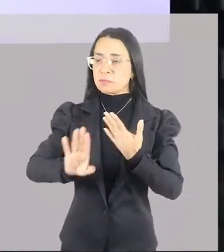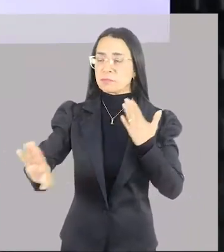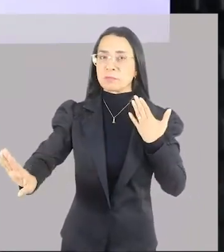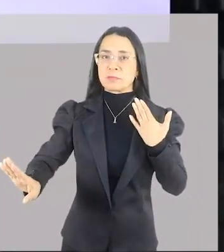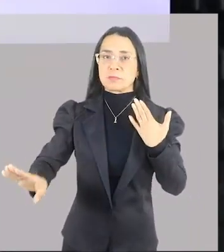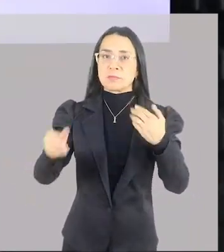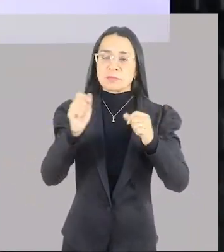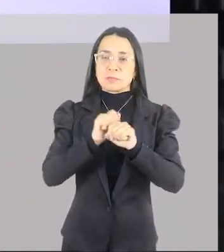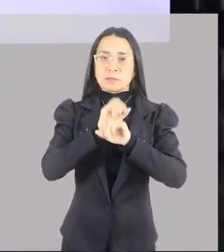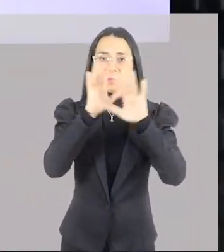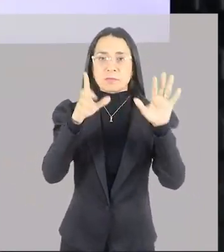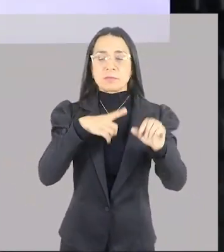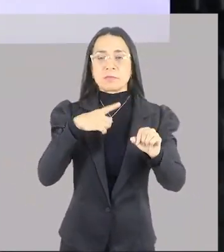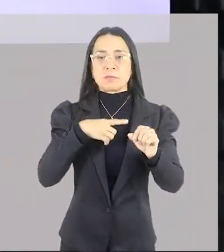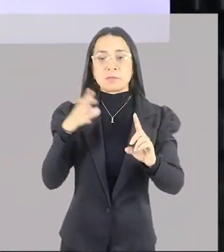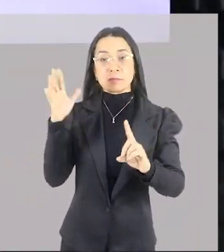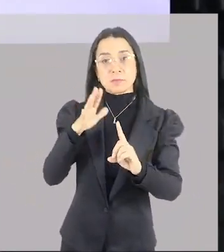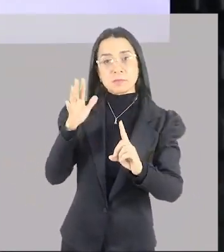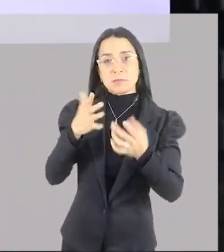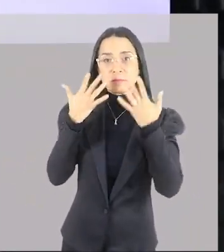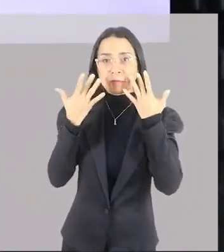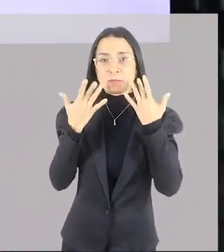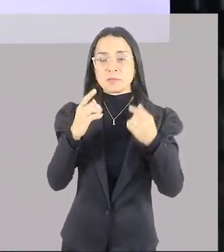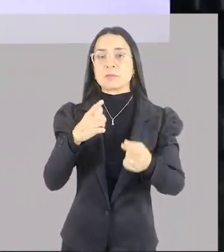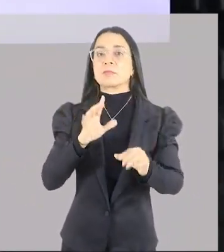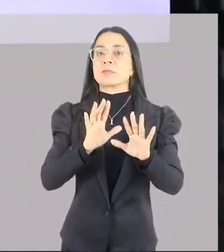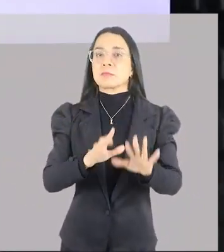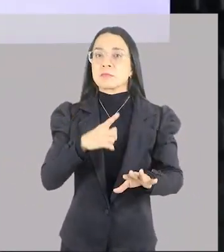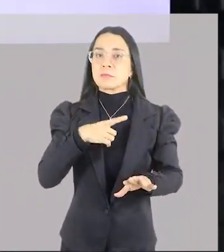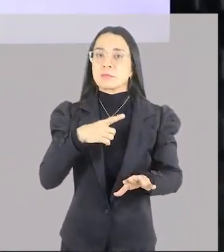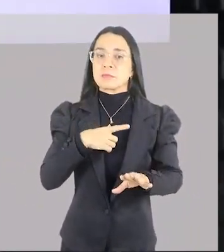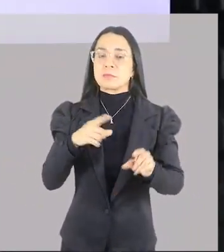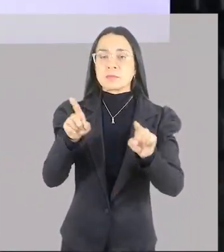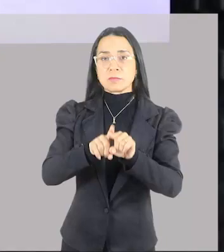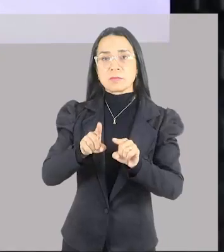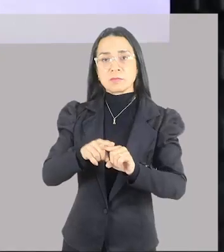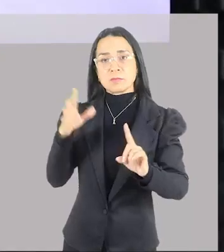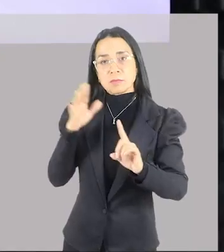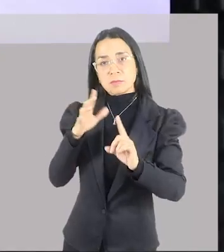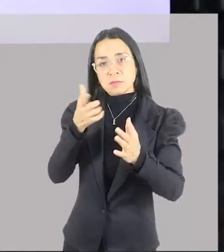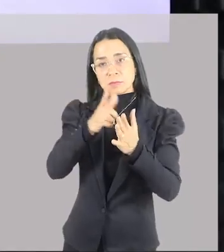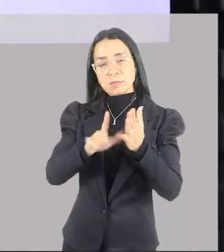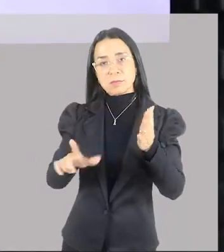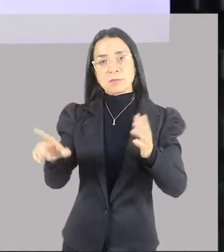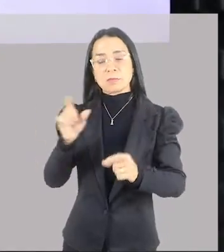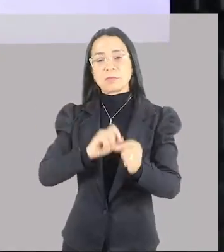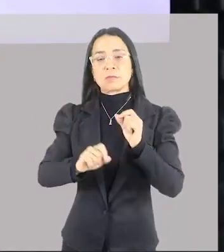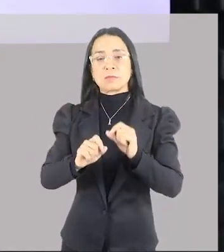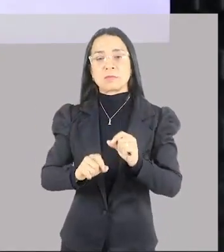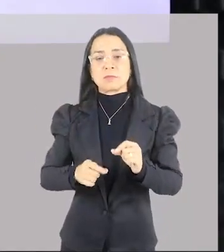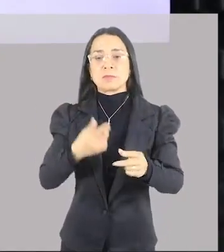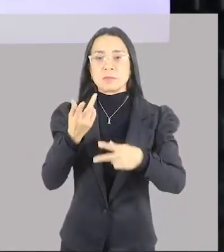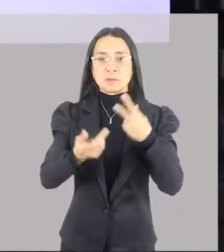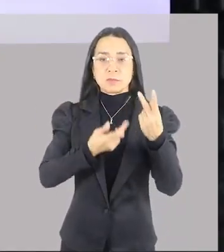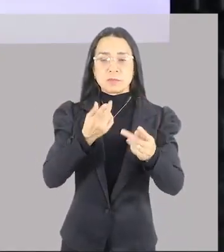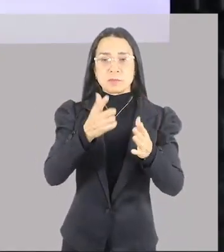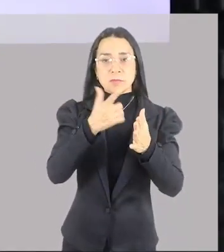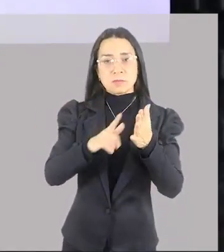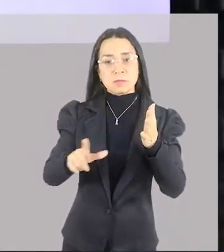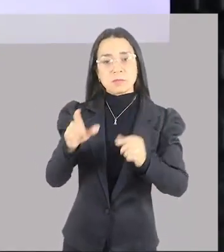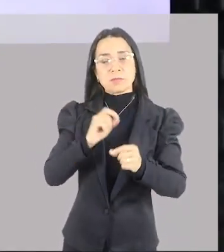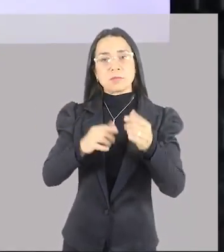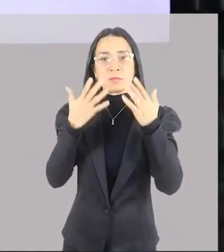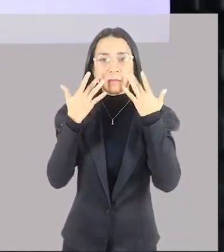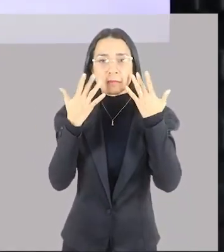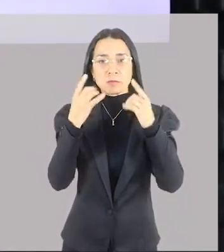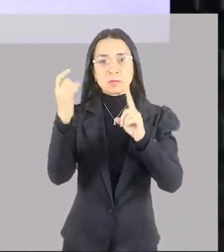Claro que eu tenho uma influência artística, mas eu vou ter uma influência também literária, certo? Porque eu já disse que a literatura é a